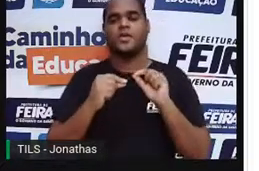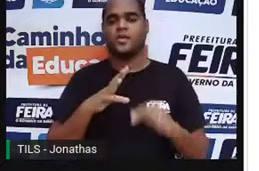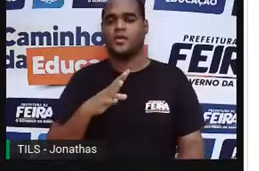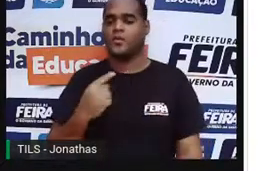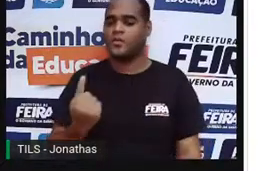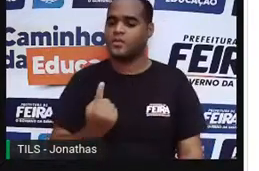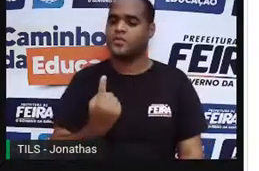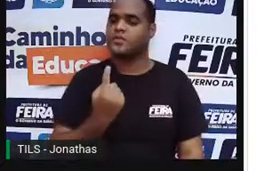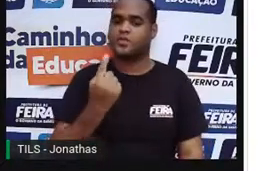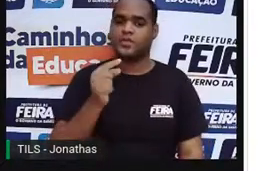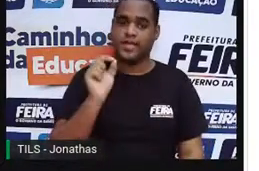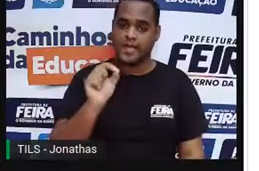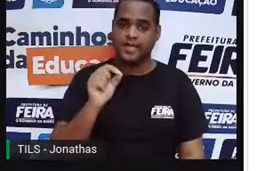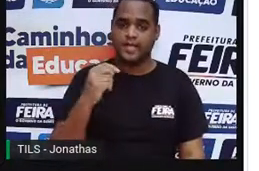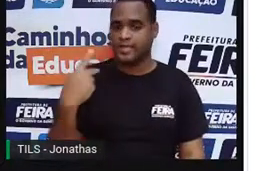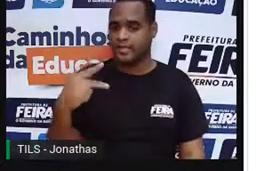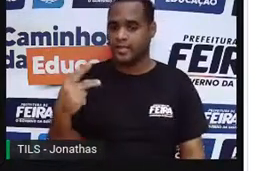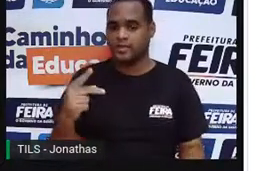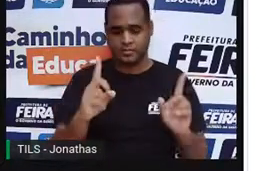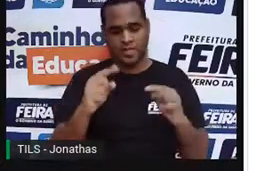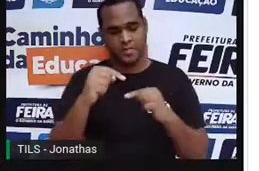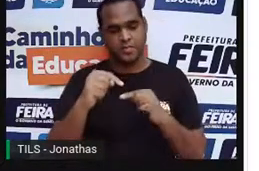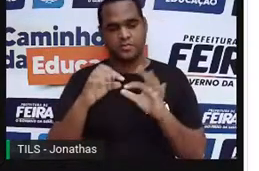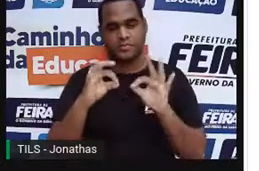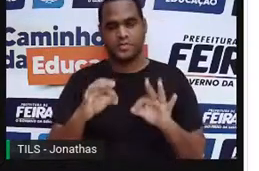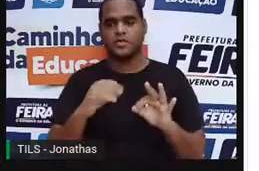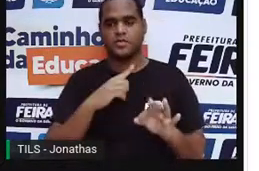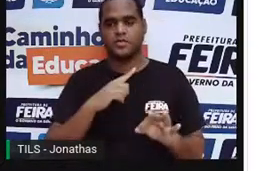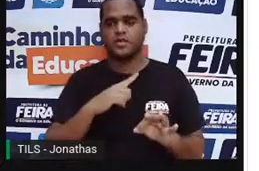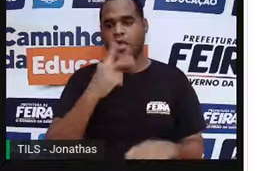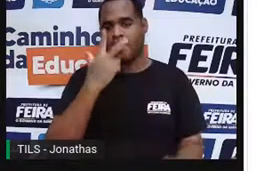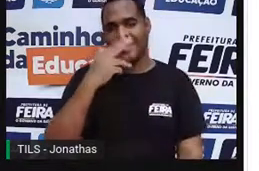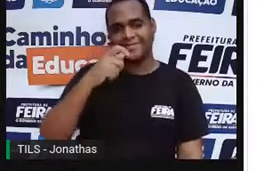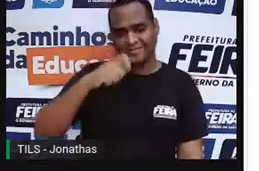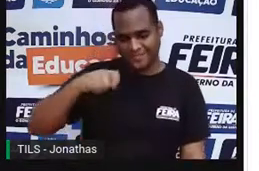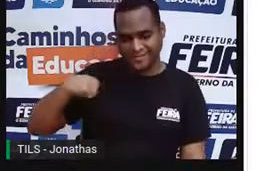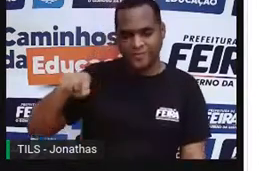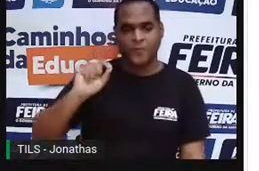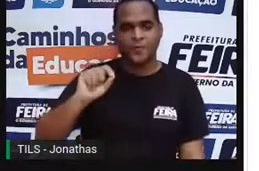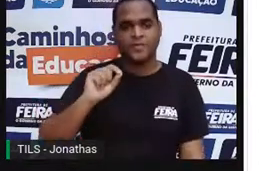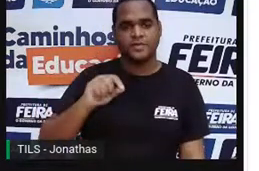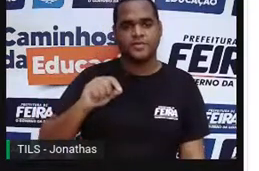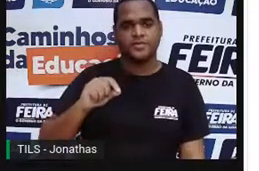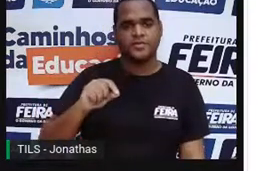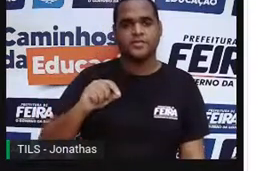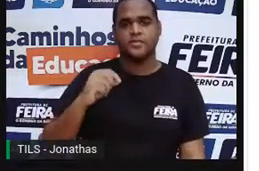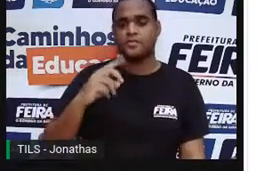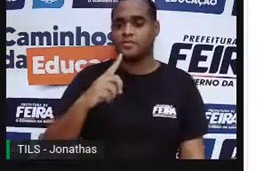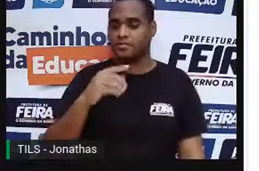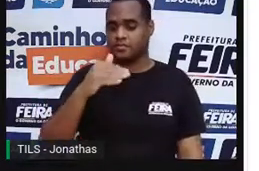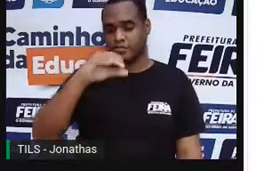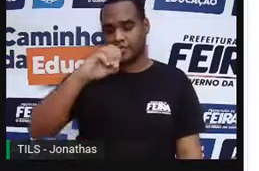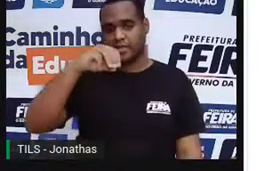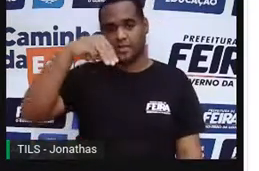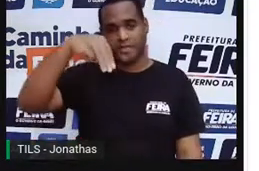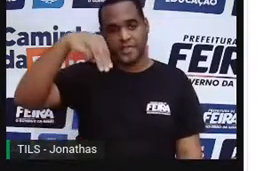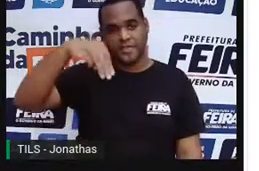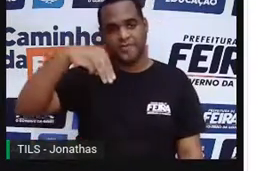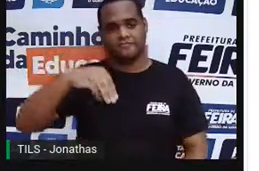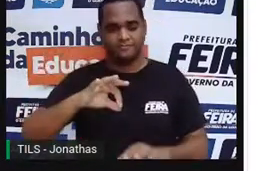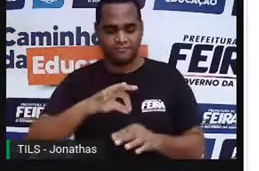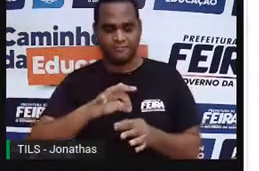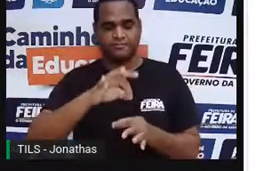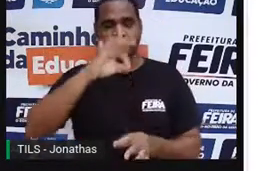altura desse paralelogramo essa altura que está desenhado aqui olha só isso aqui tá dizendo que a altura ó